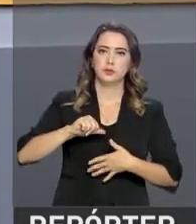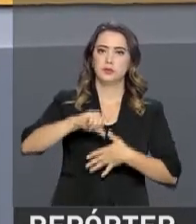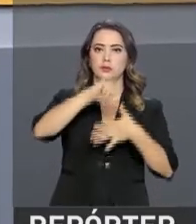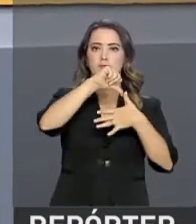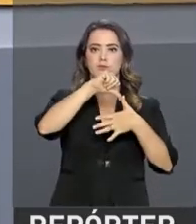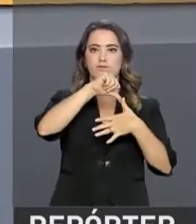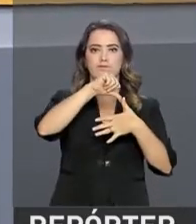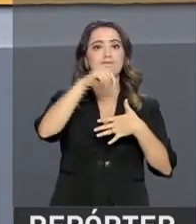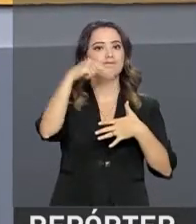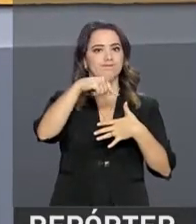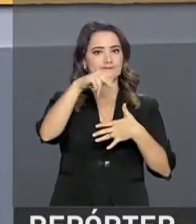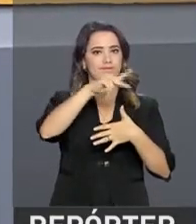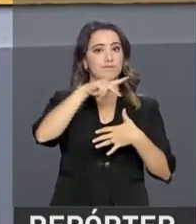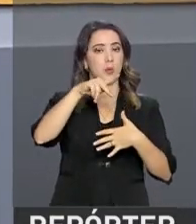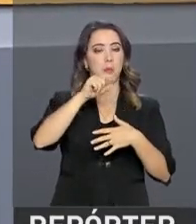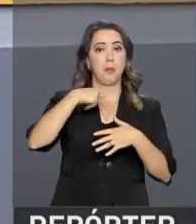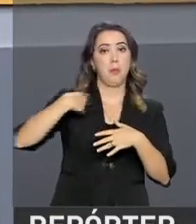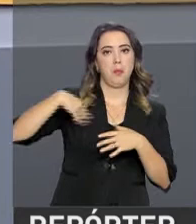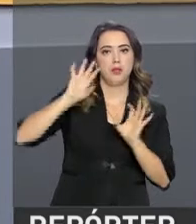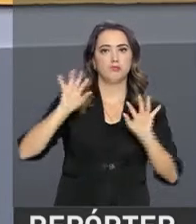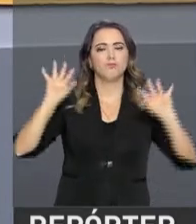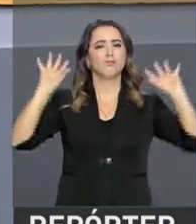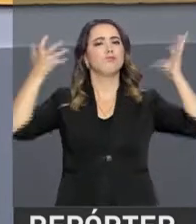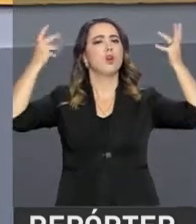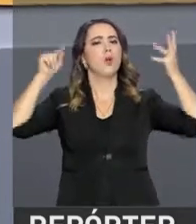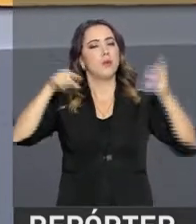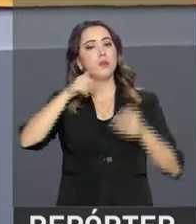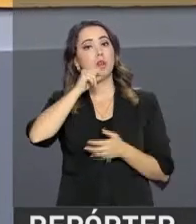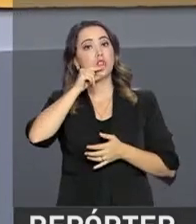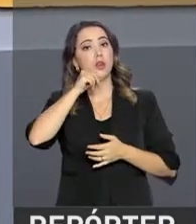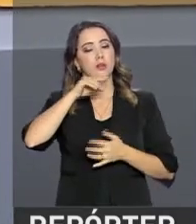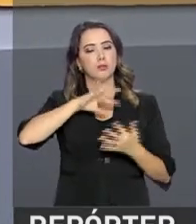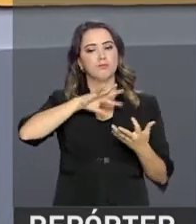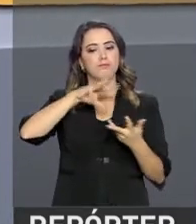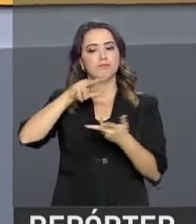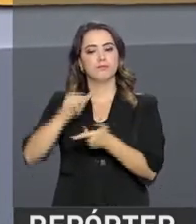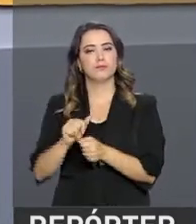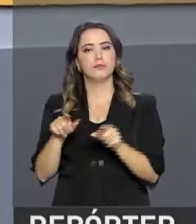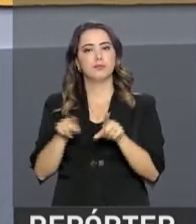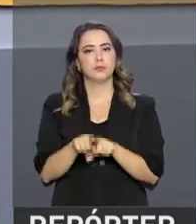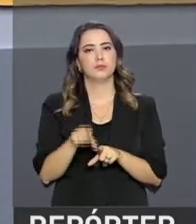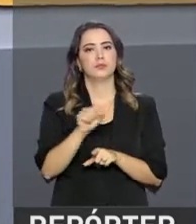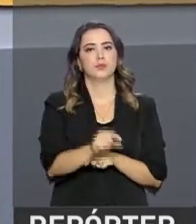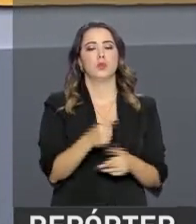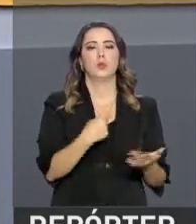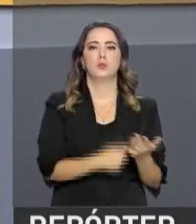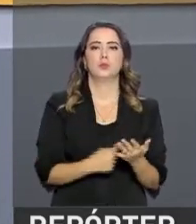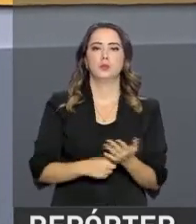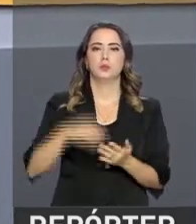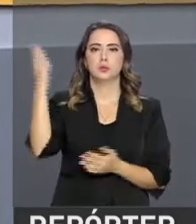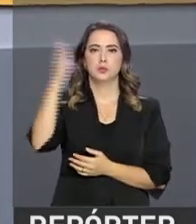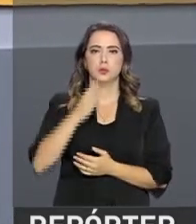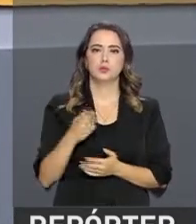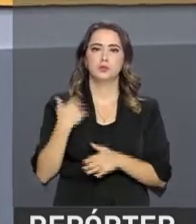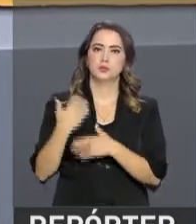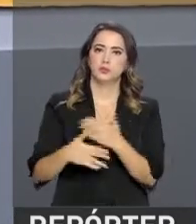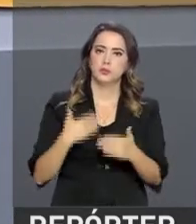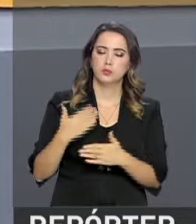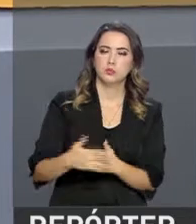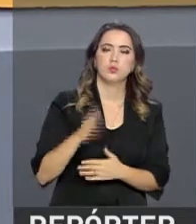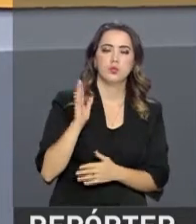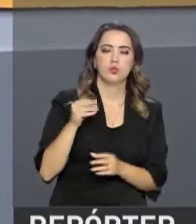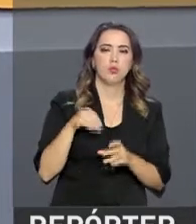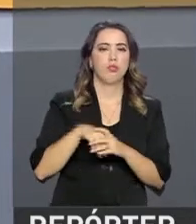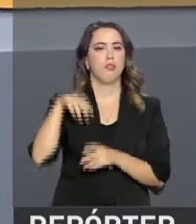o maior evento do planeta sobre recursos hídricos. Temer destacou que o compromisso do Brasil com o desenvolvimento sustentável é